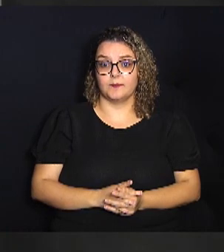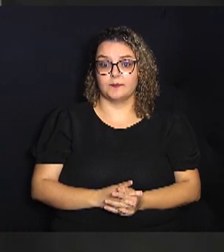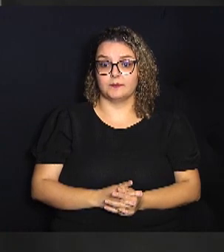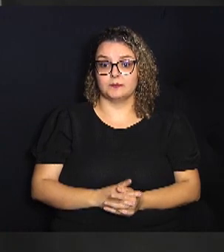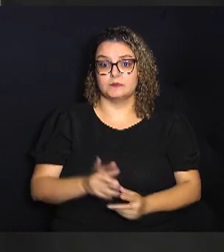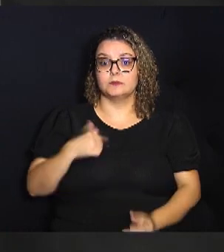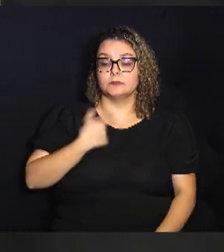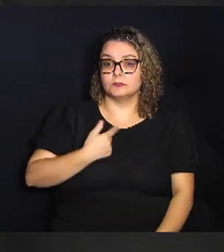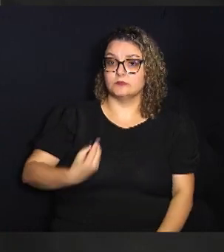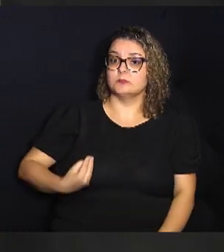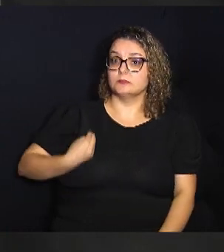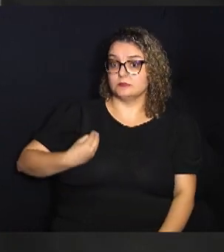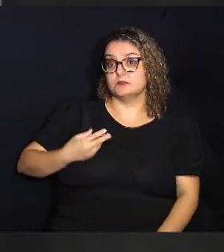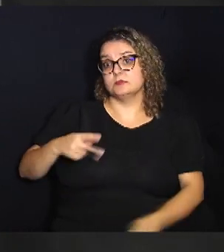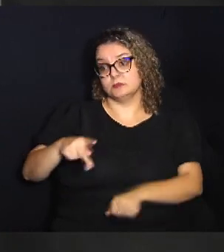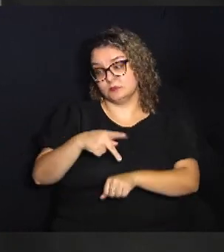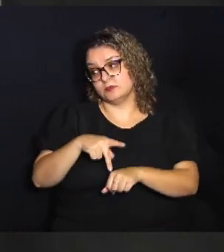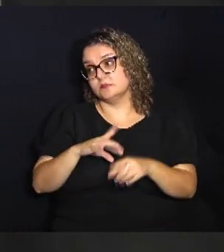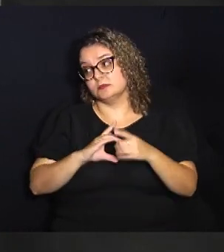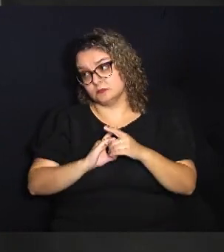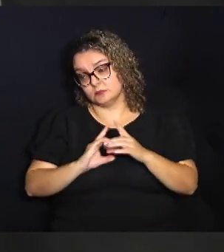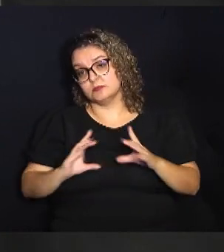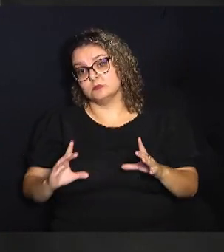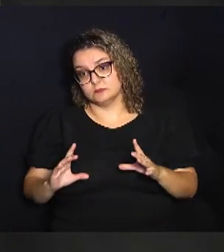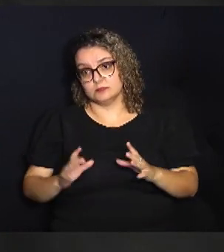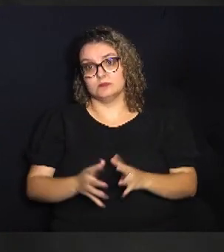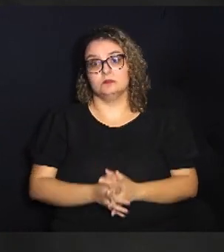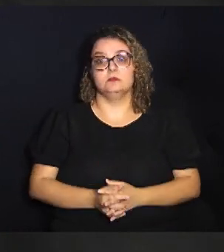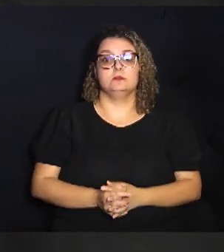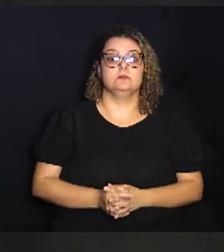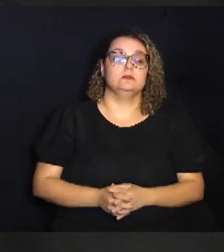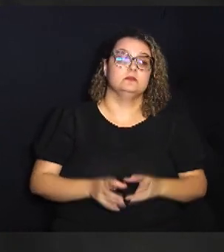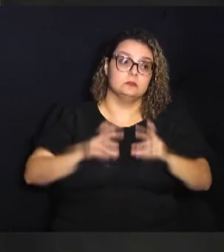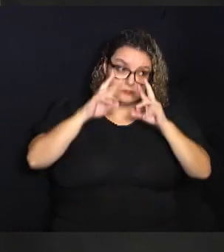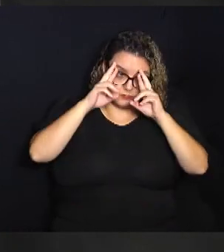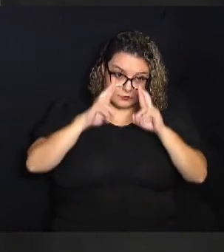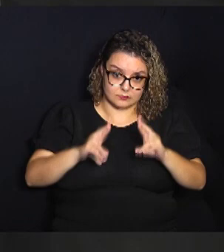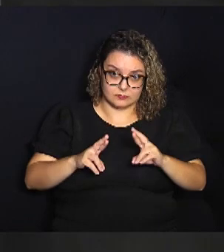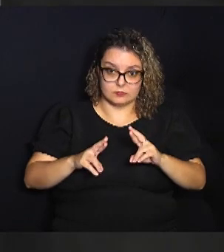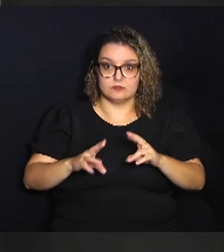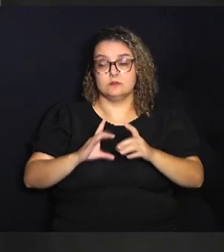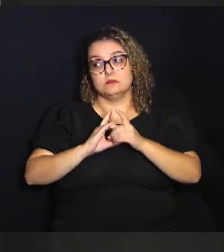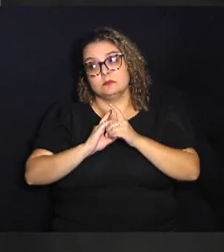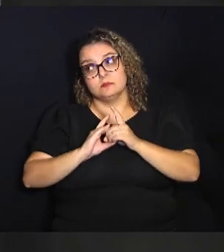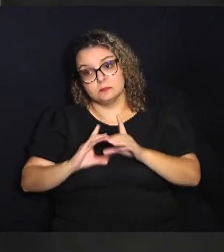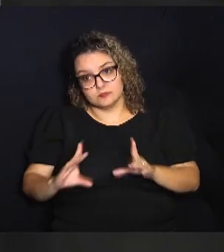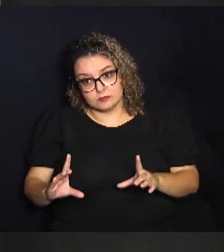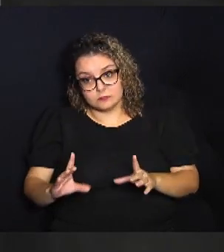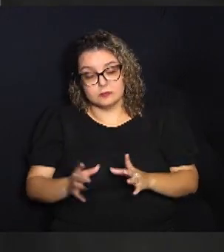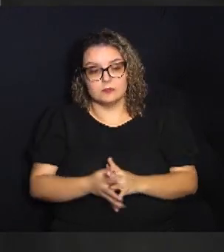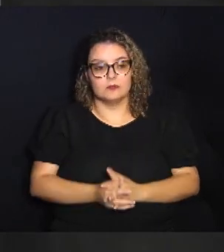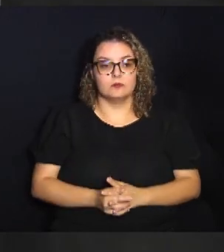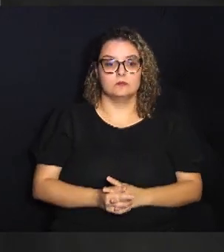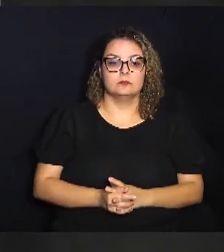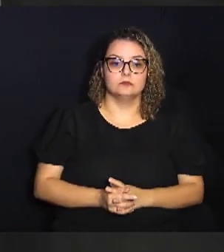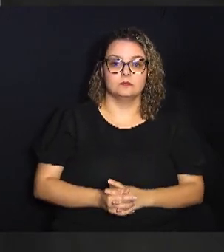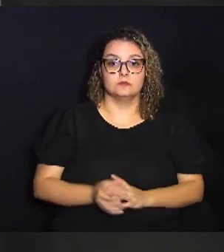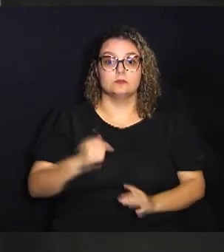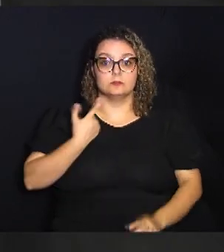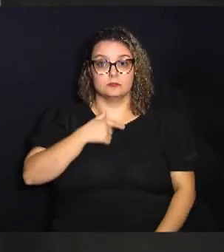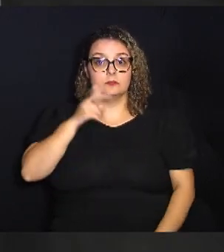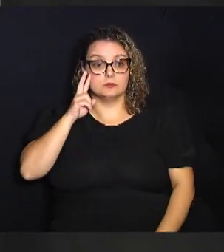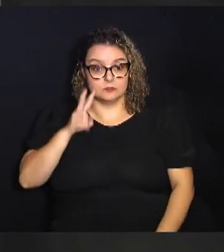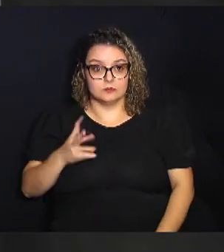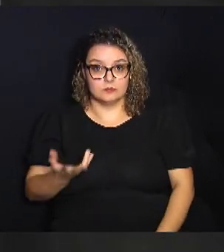nós vivemos num país democrático e eu respeito muito a democracia e nós vemos aqui, nós